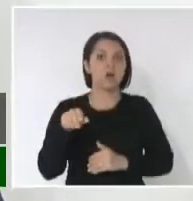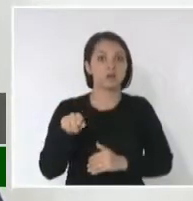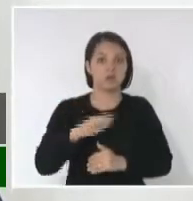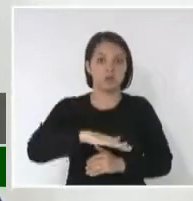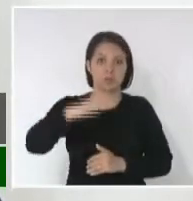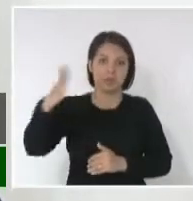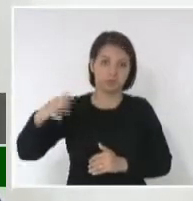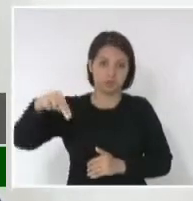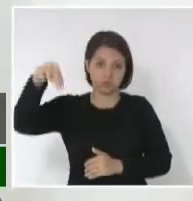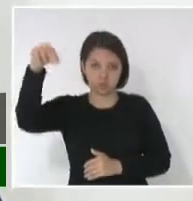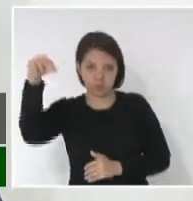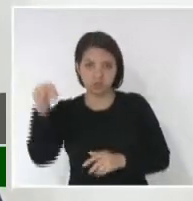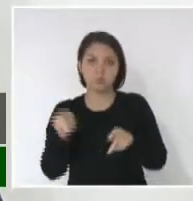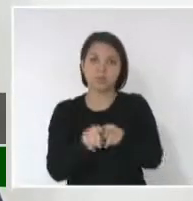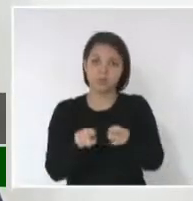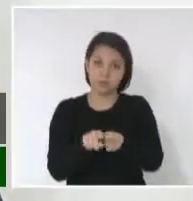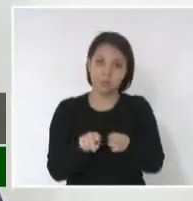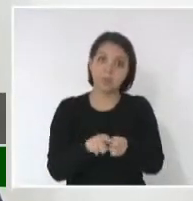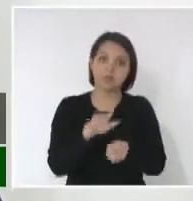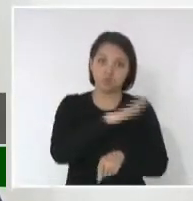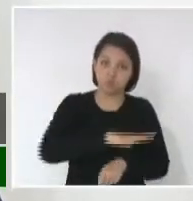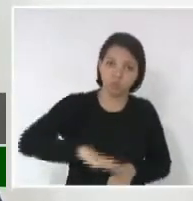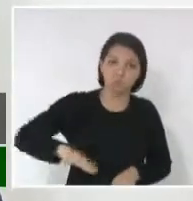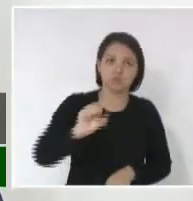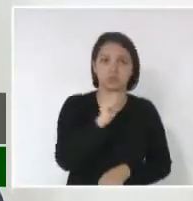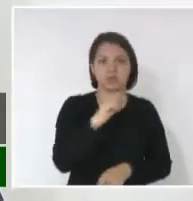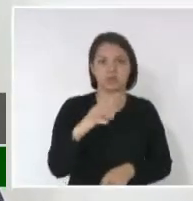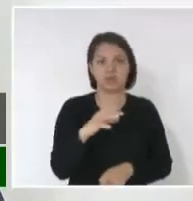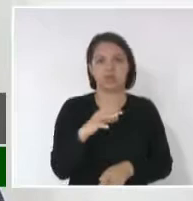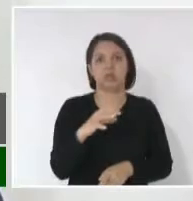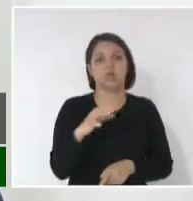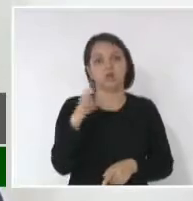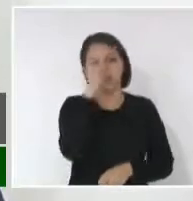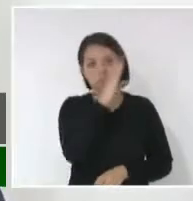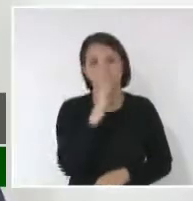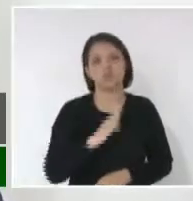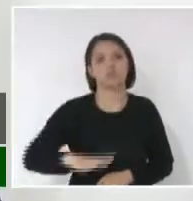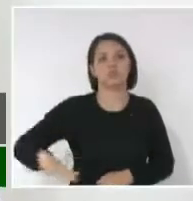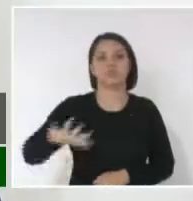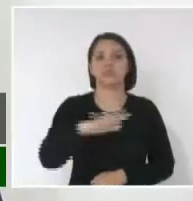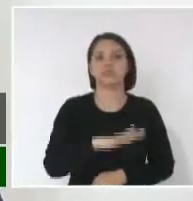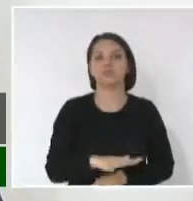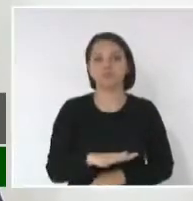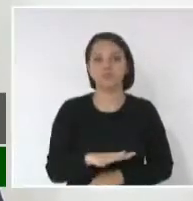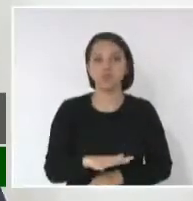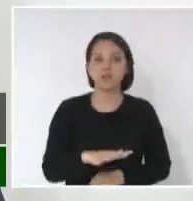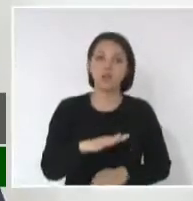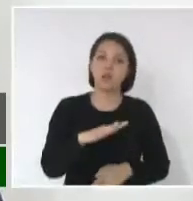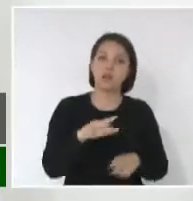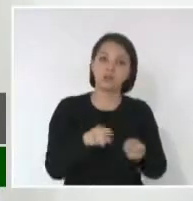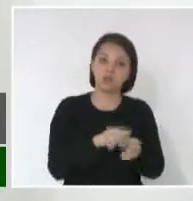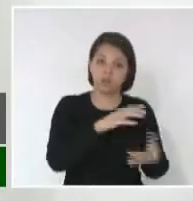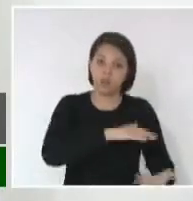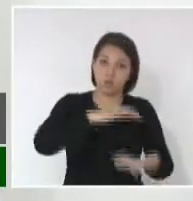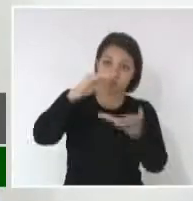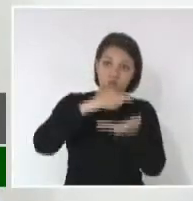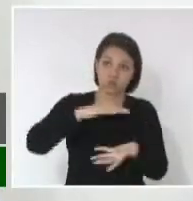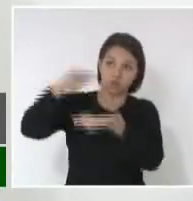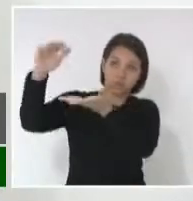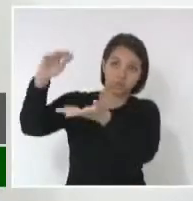Norte, mas também para Santa Catarina e para o Brasil. Além de exportar mais de